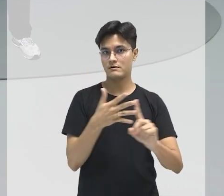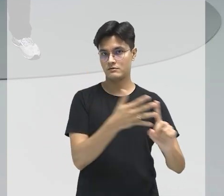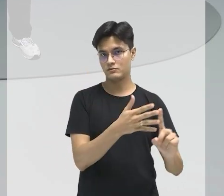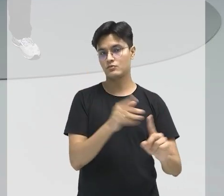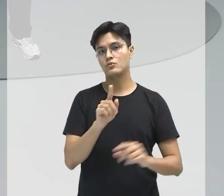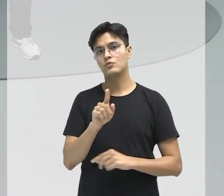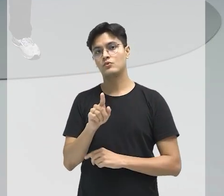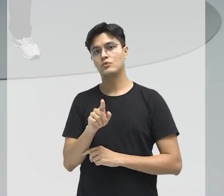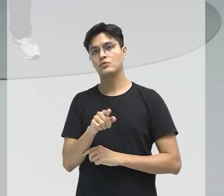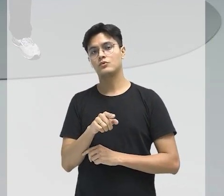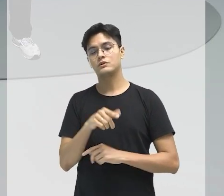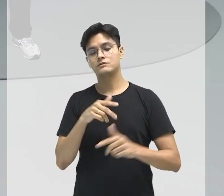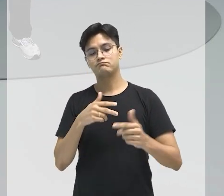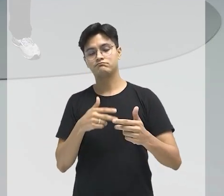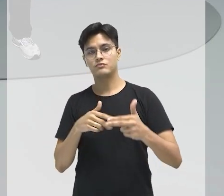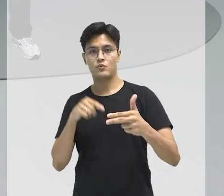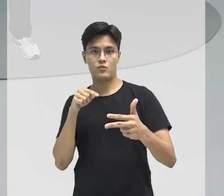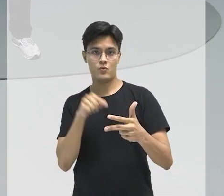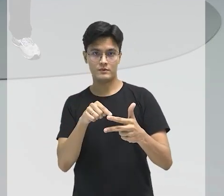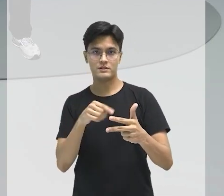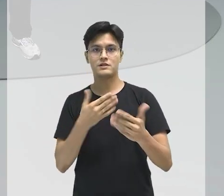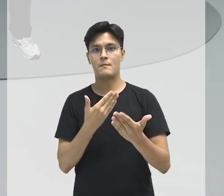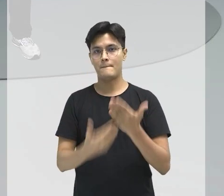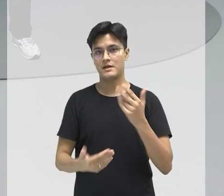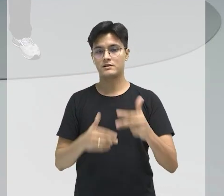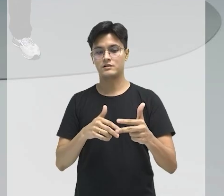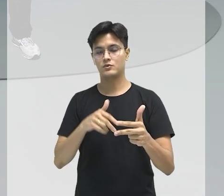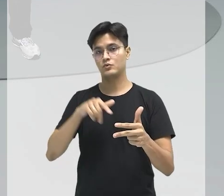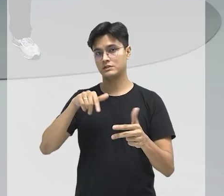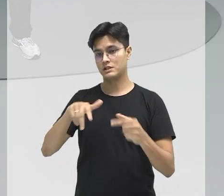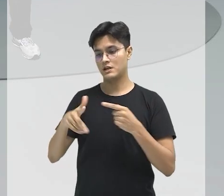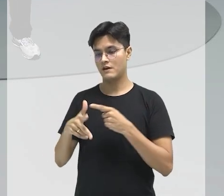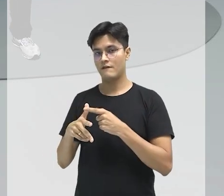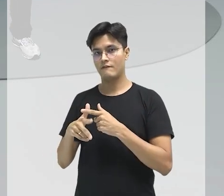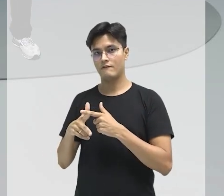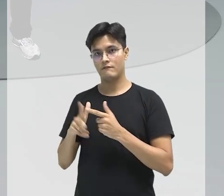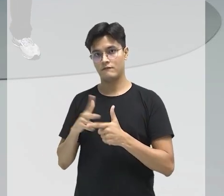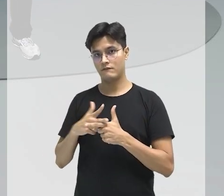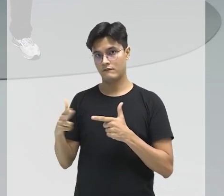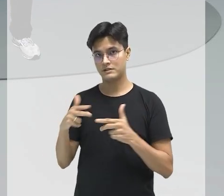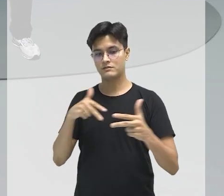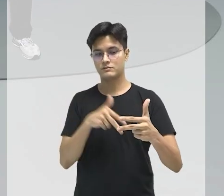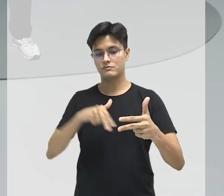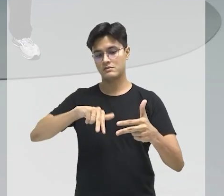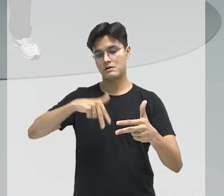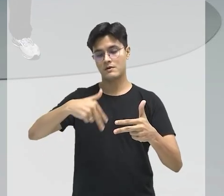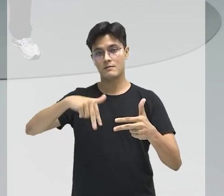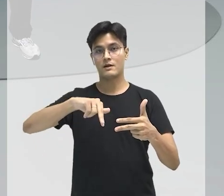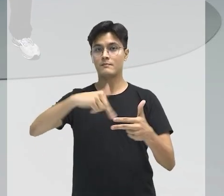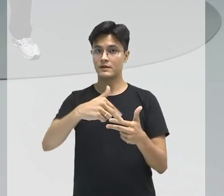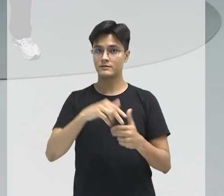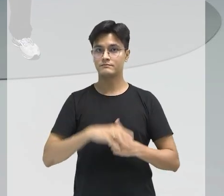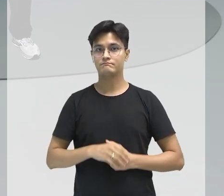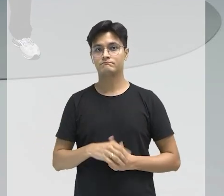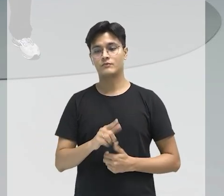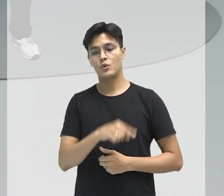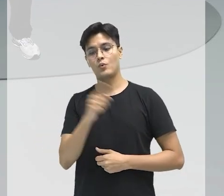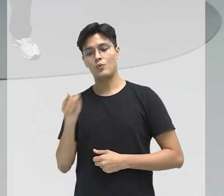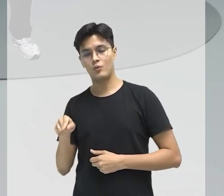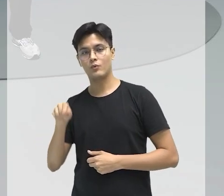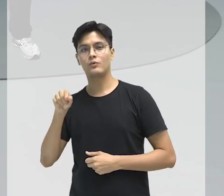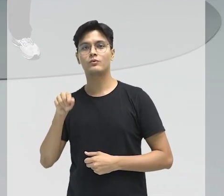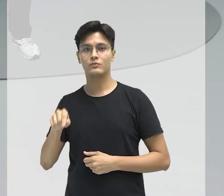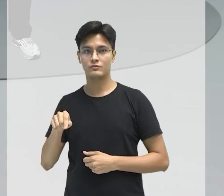ao redor do seu oponente que perdeu, faz uma dança ali para homenagear o pirarucu. Já aqui no